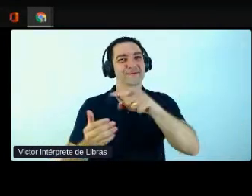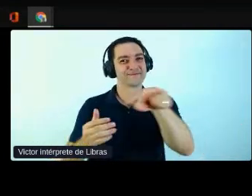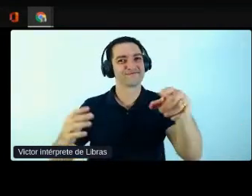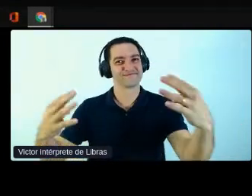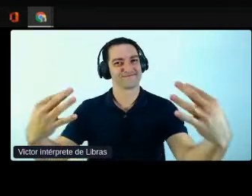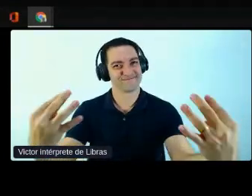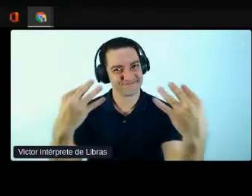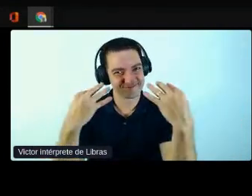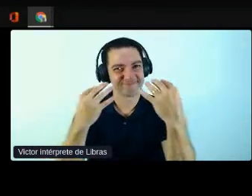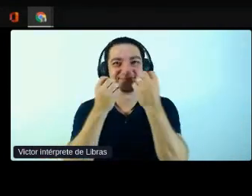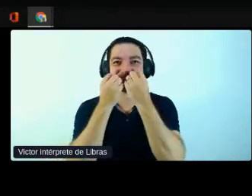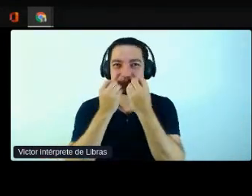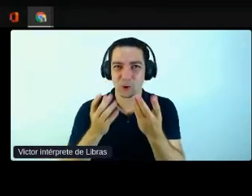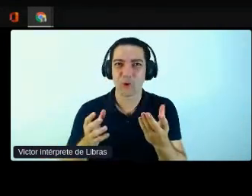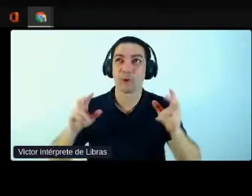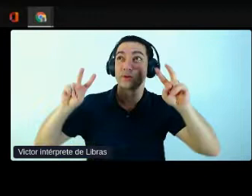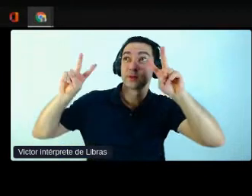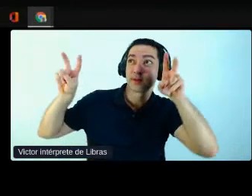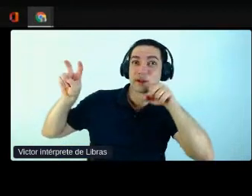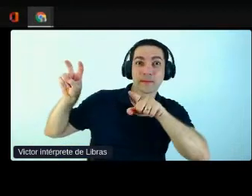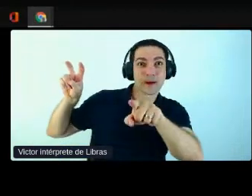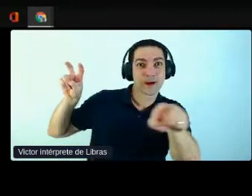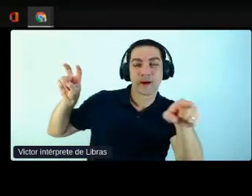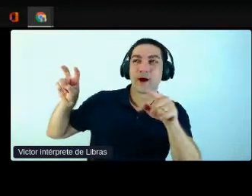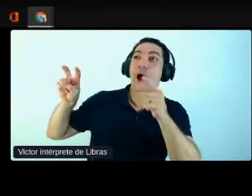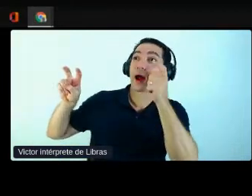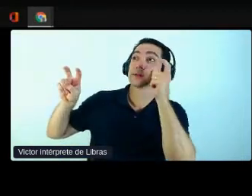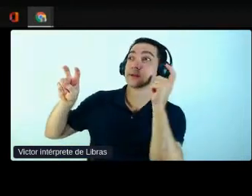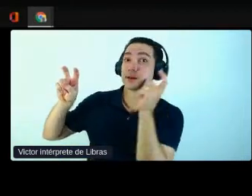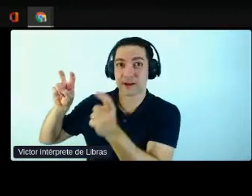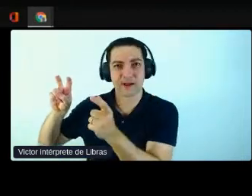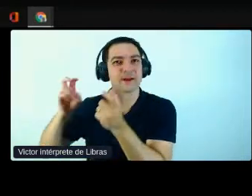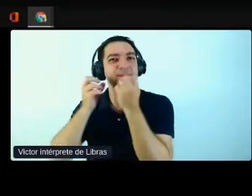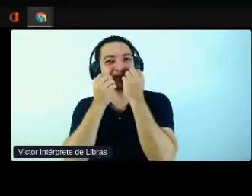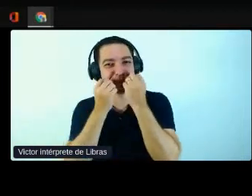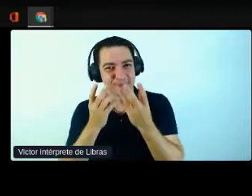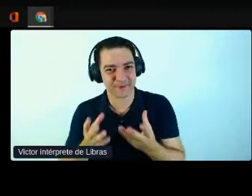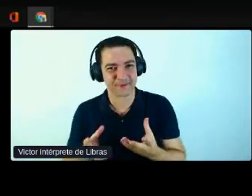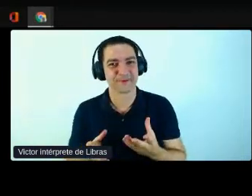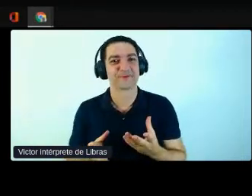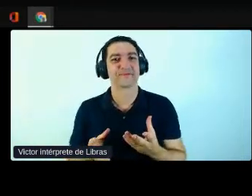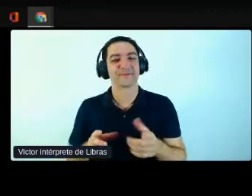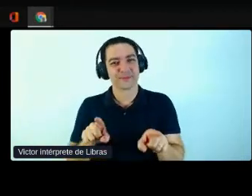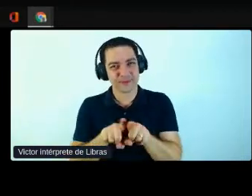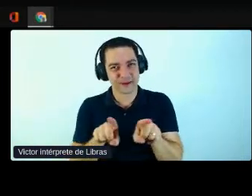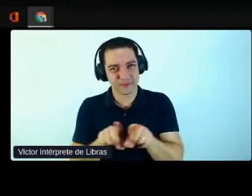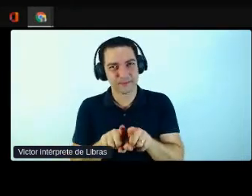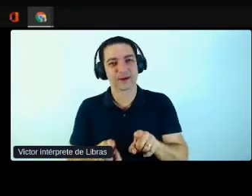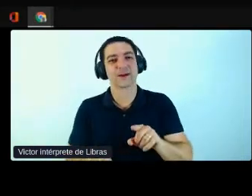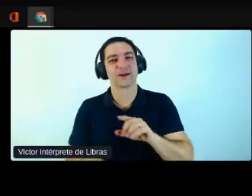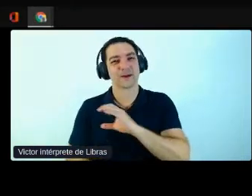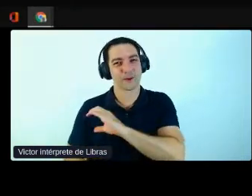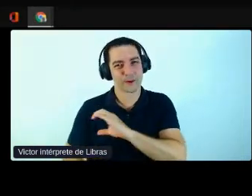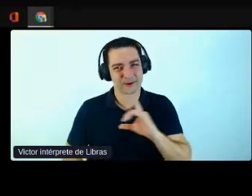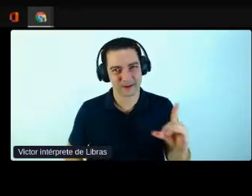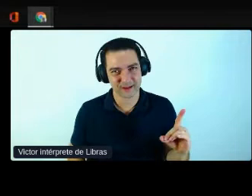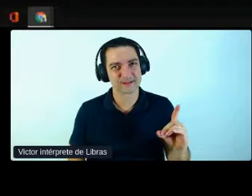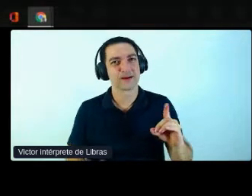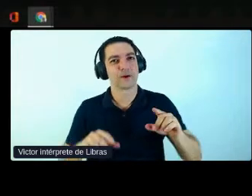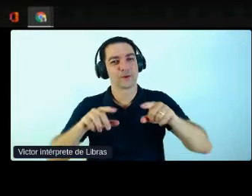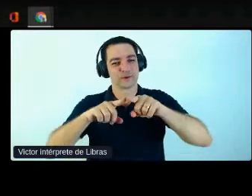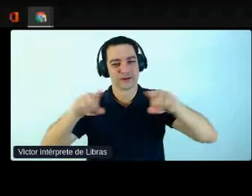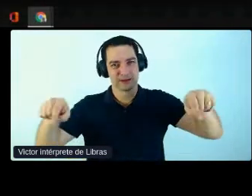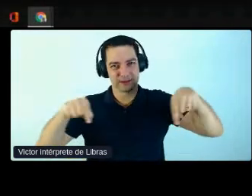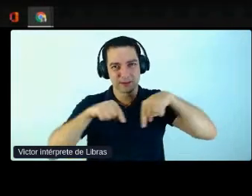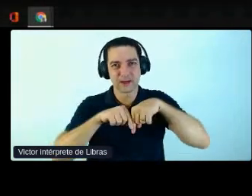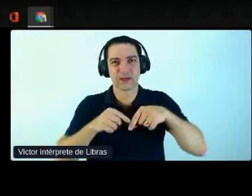se interessado por esse tema, né, pelo pessoal aí da coordenação da trilha de diversidade.